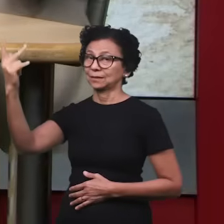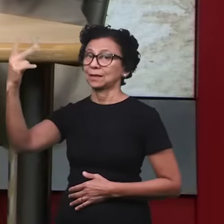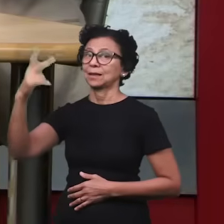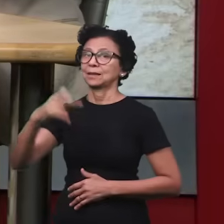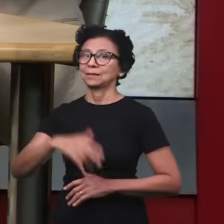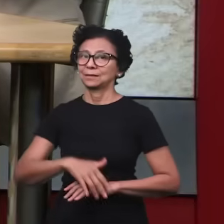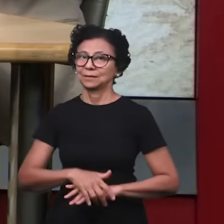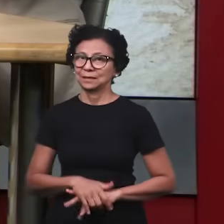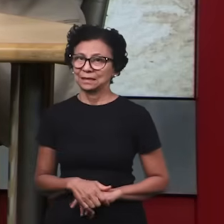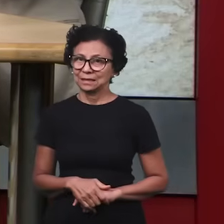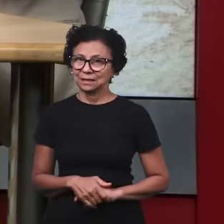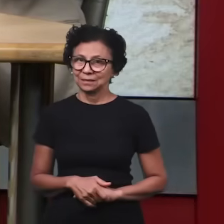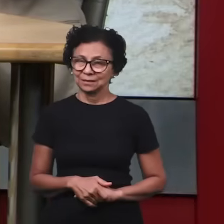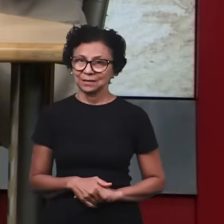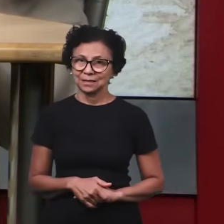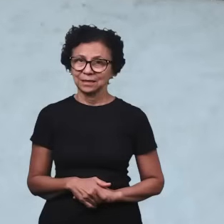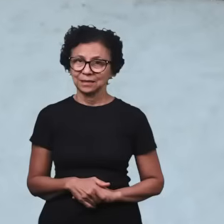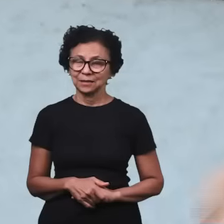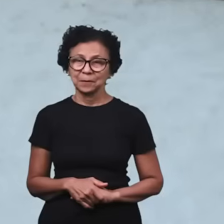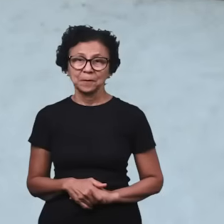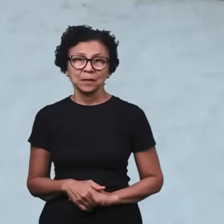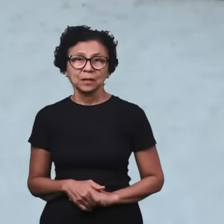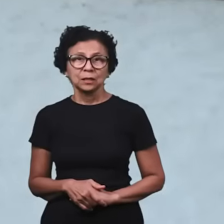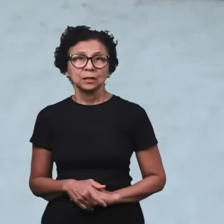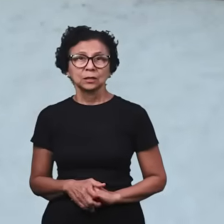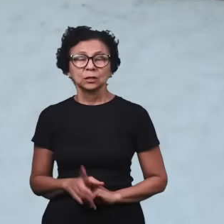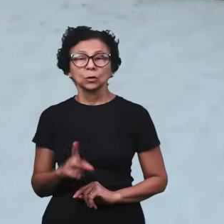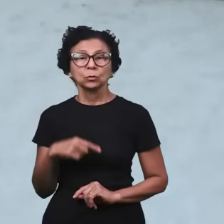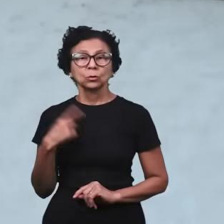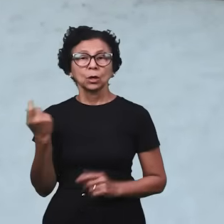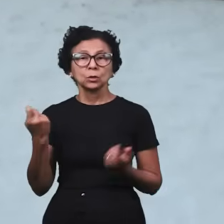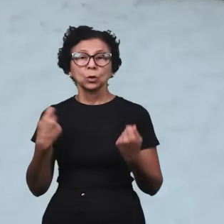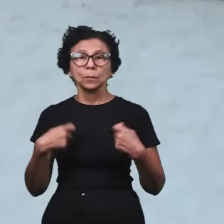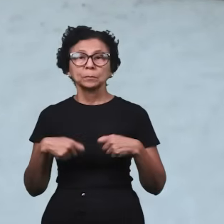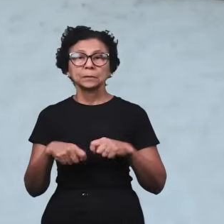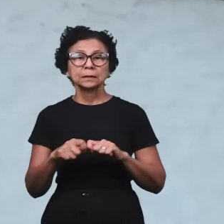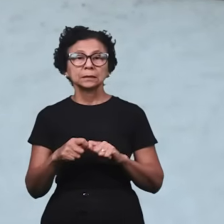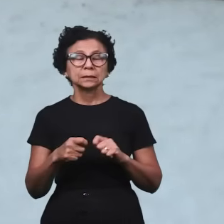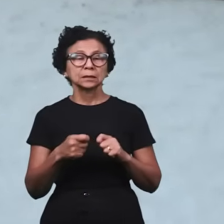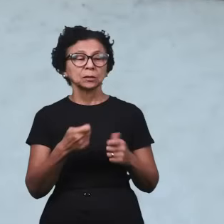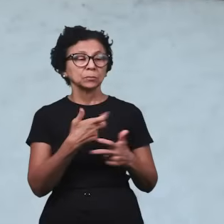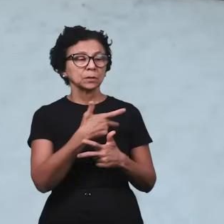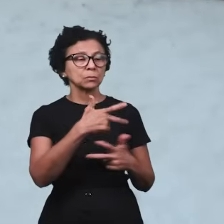nos faz dependente de recursos externos,